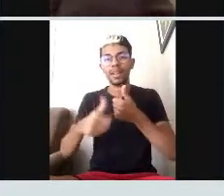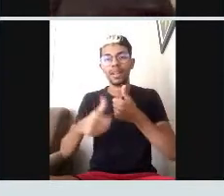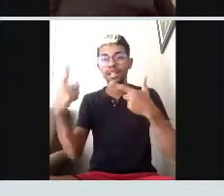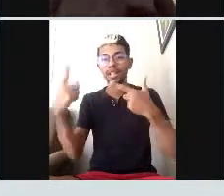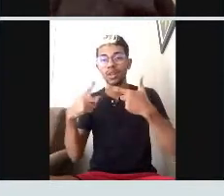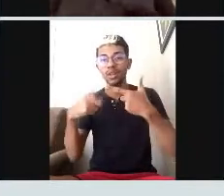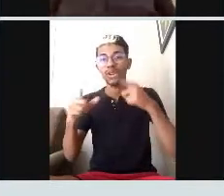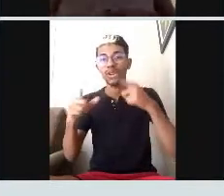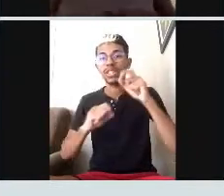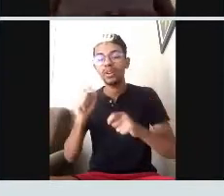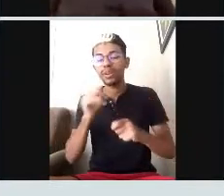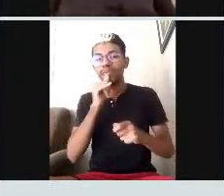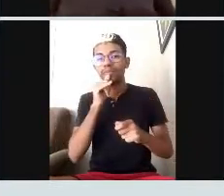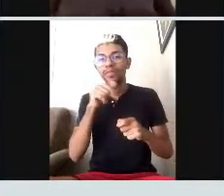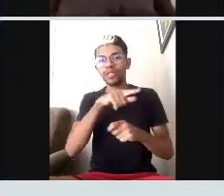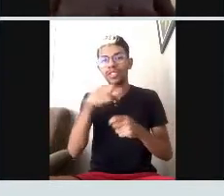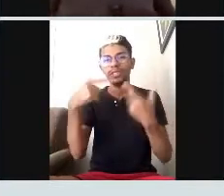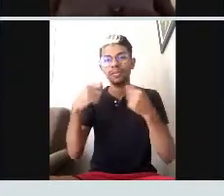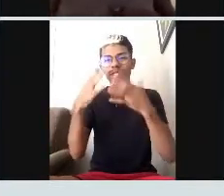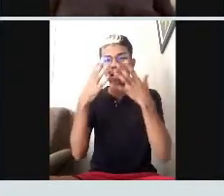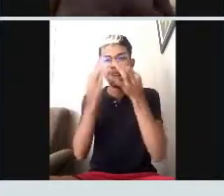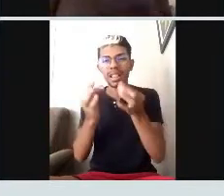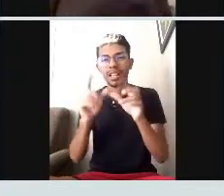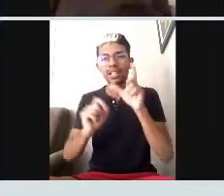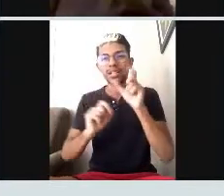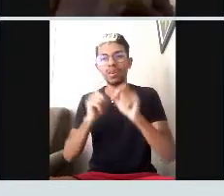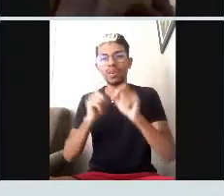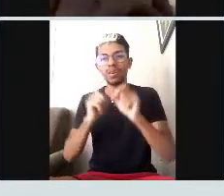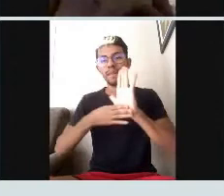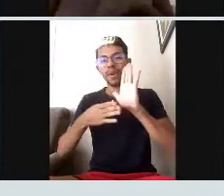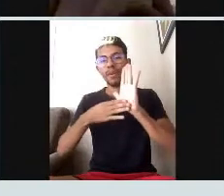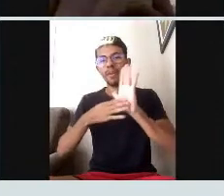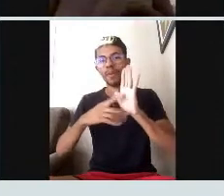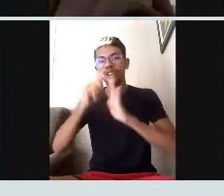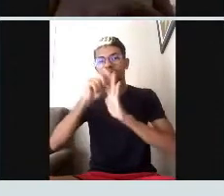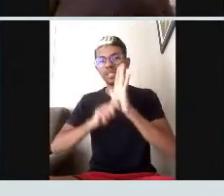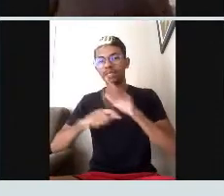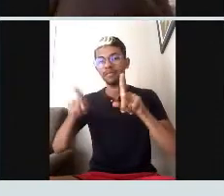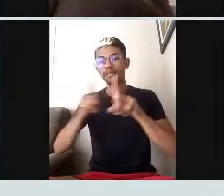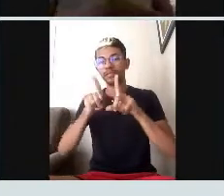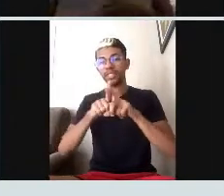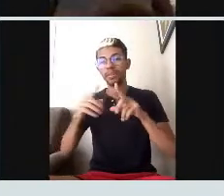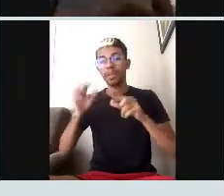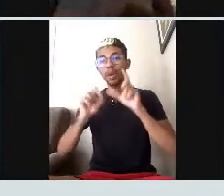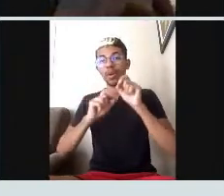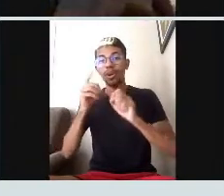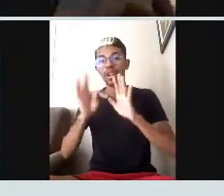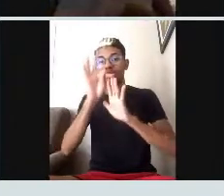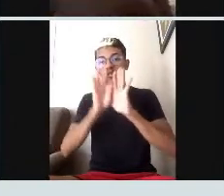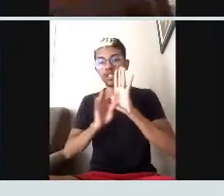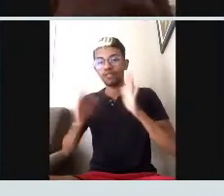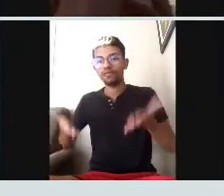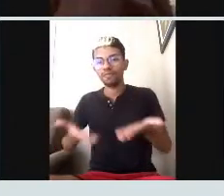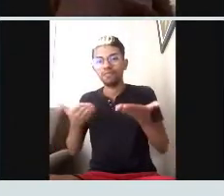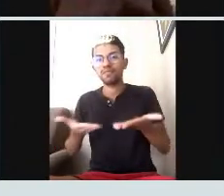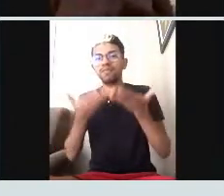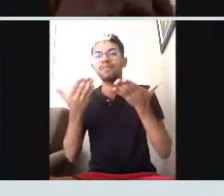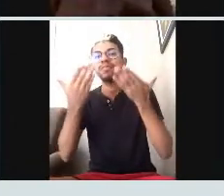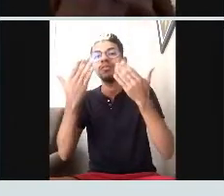vocês têm que prestar atenção na proposta de redação e nos textos motivadores para entender o que foi solicitado, para